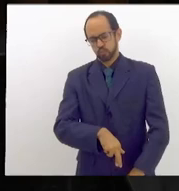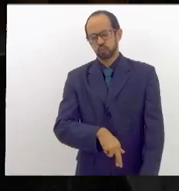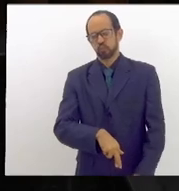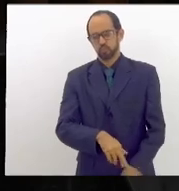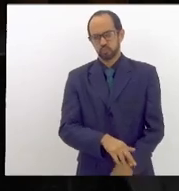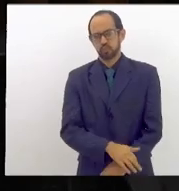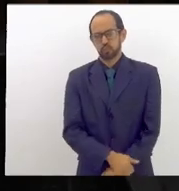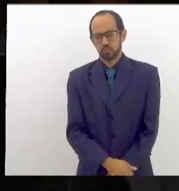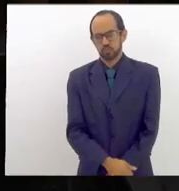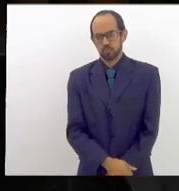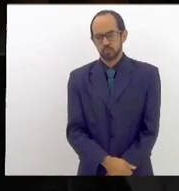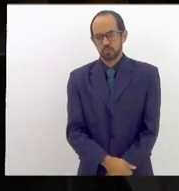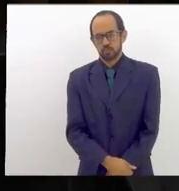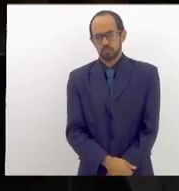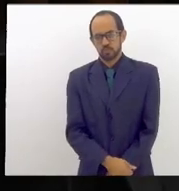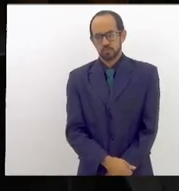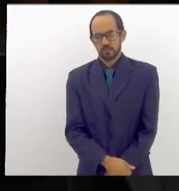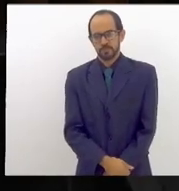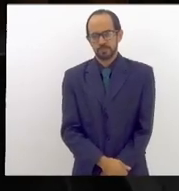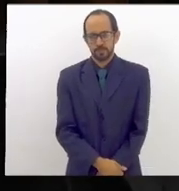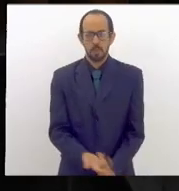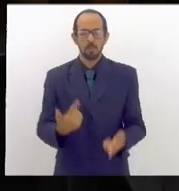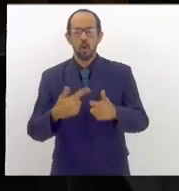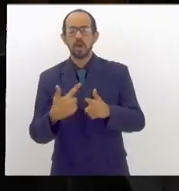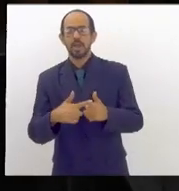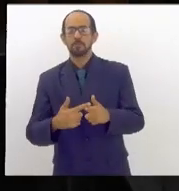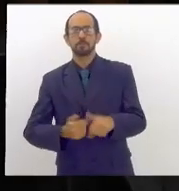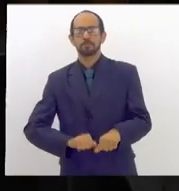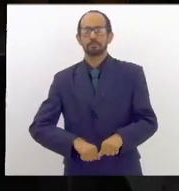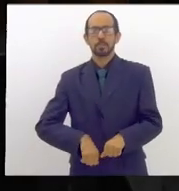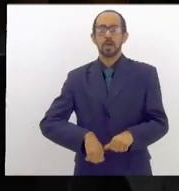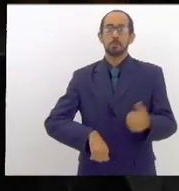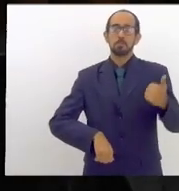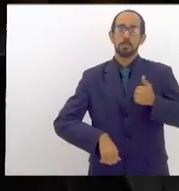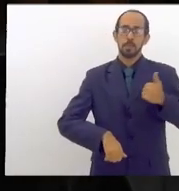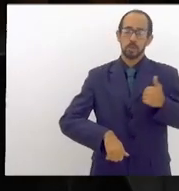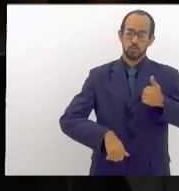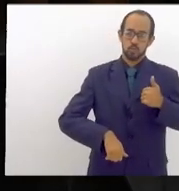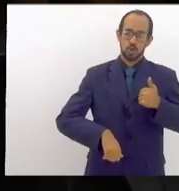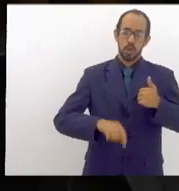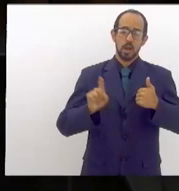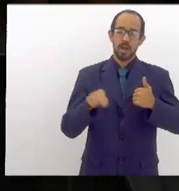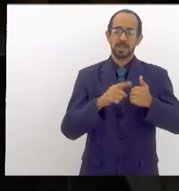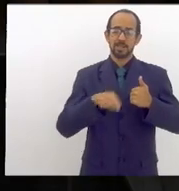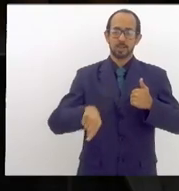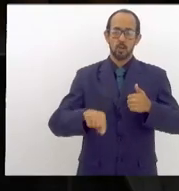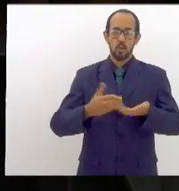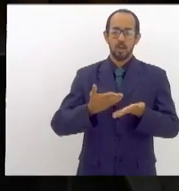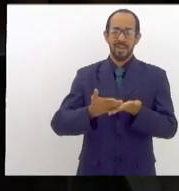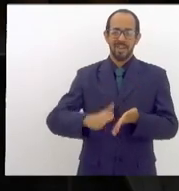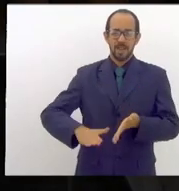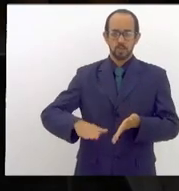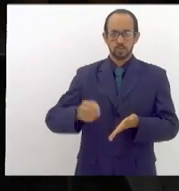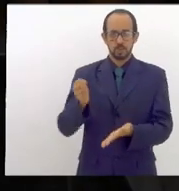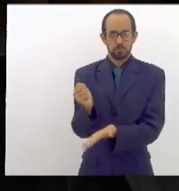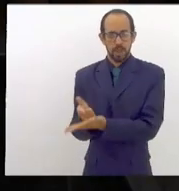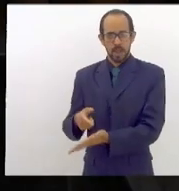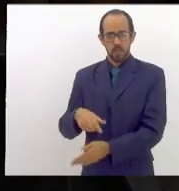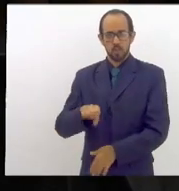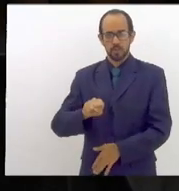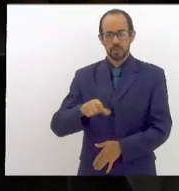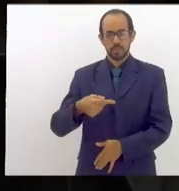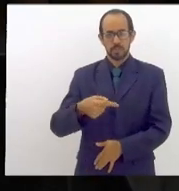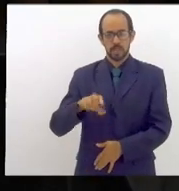por quê primeiro porque ele cancelou restos a pagar de 87 milhões